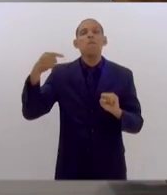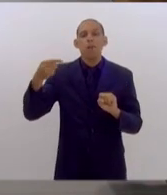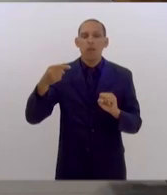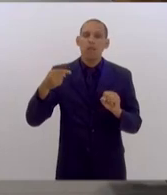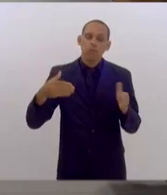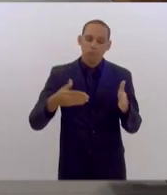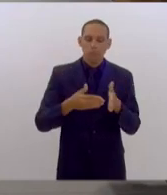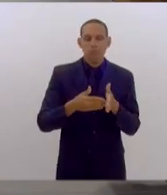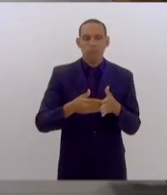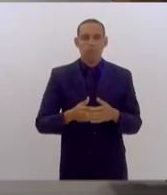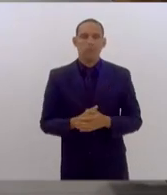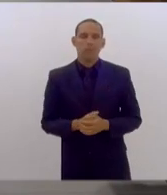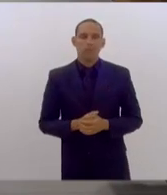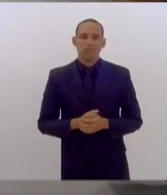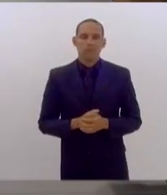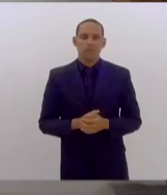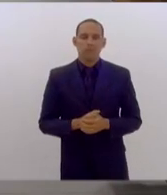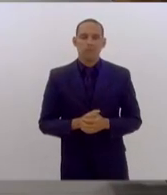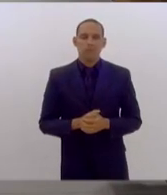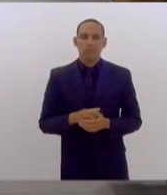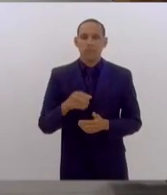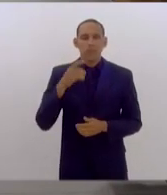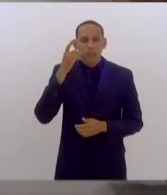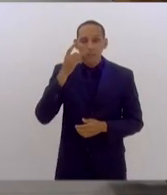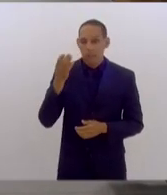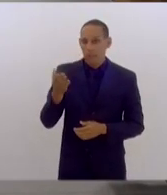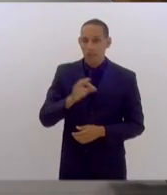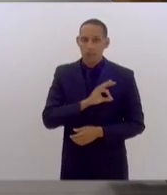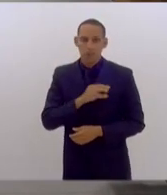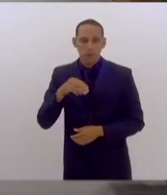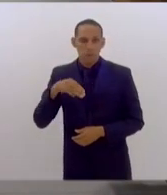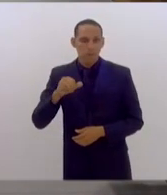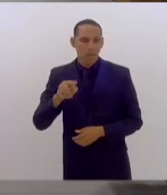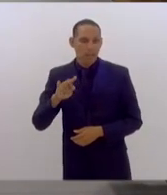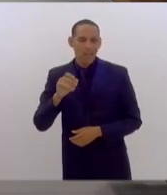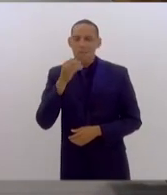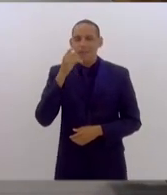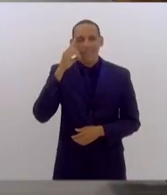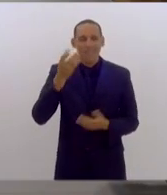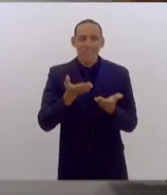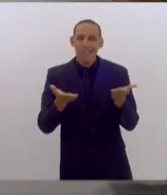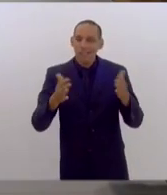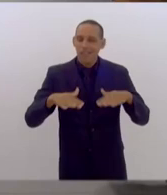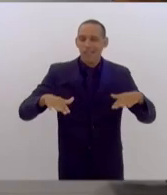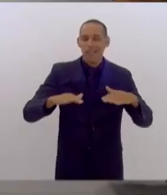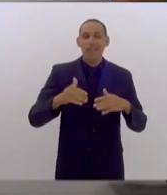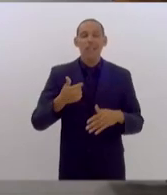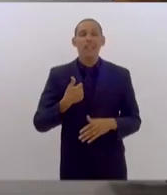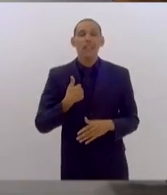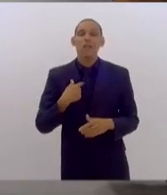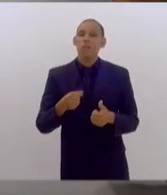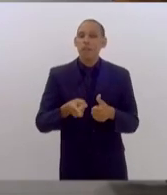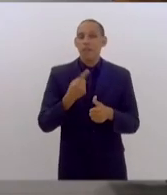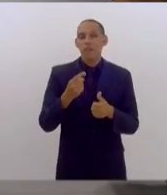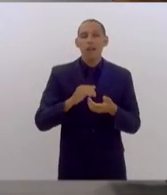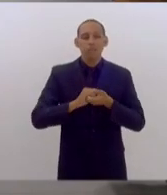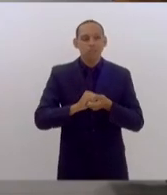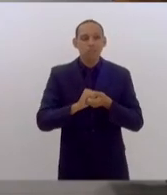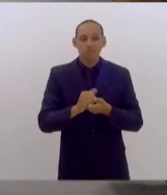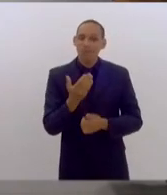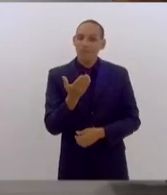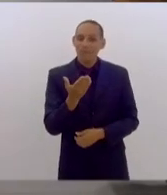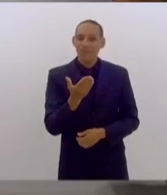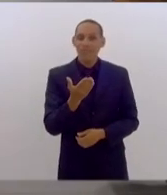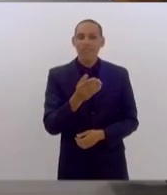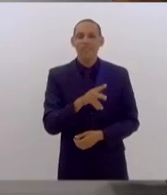suspenderia é só ela deve tá da Marta Rocha Bom dia a todas e todos eu quero inicialmente cumprimentar